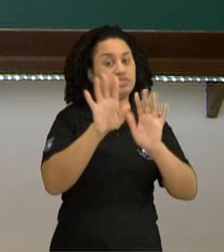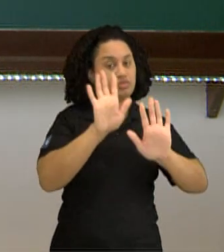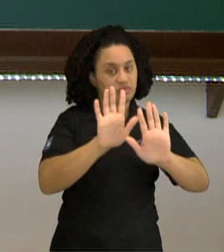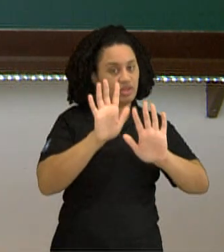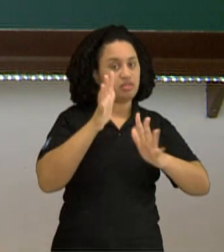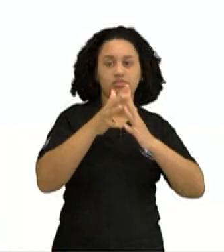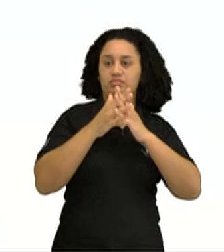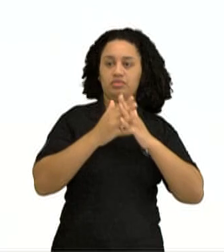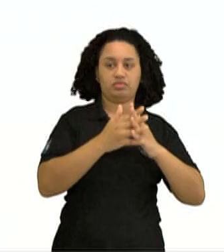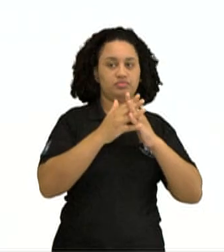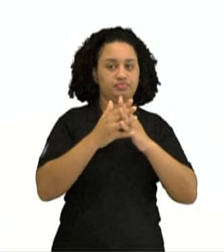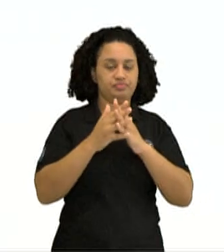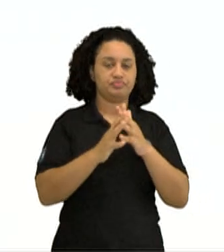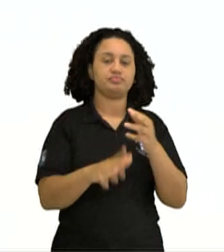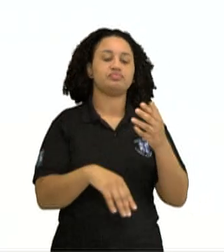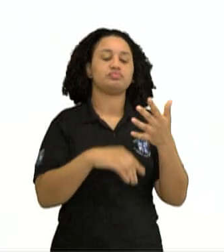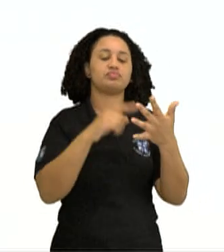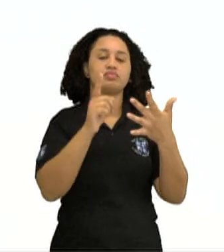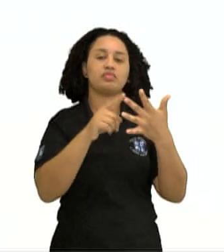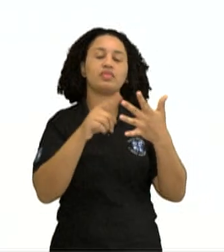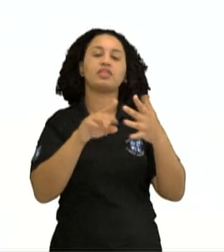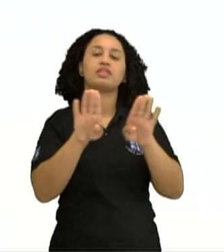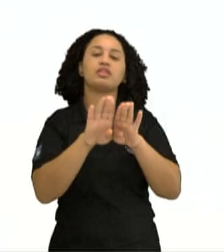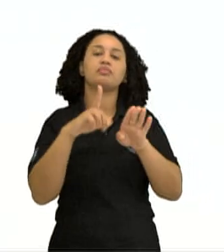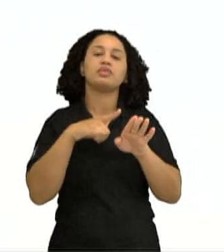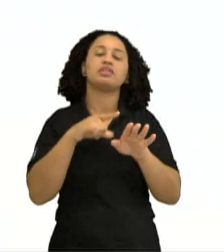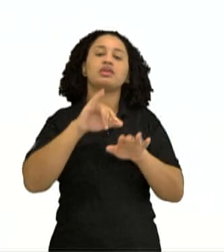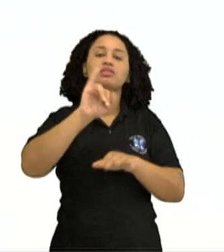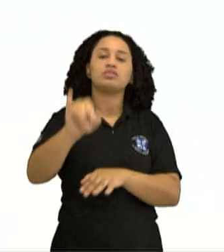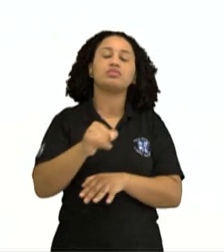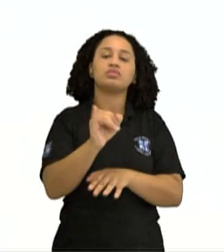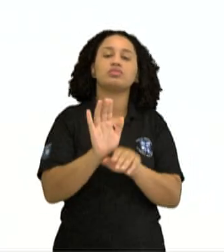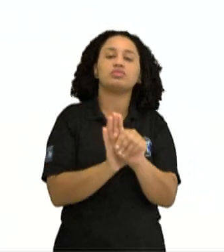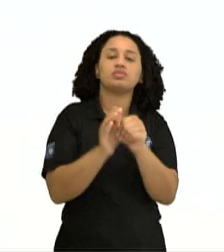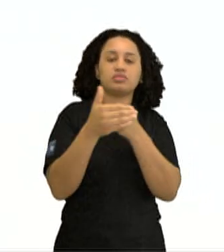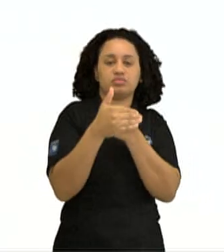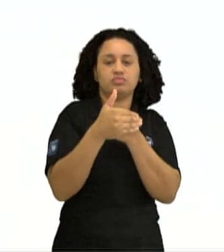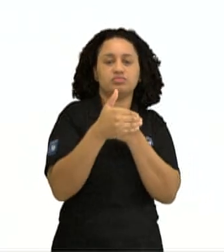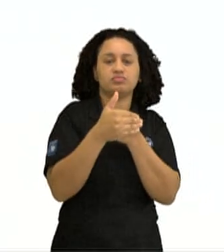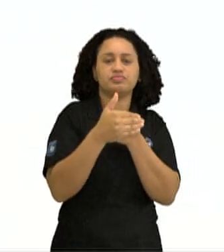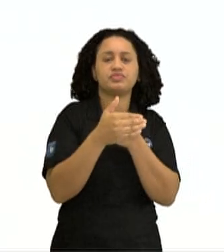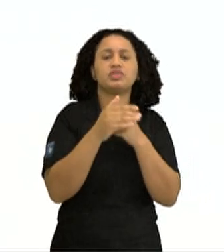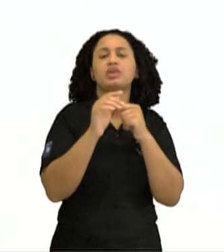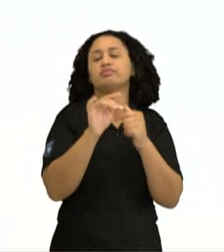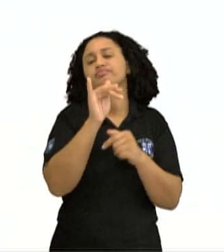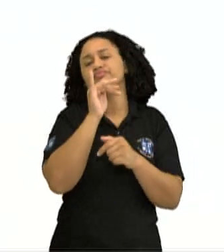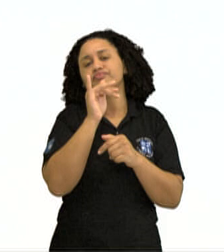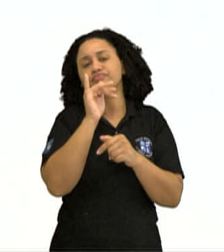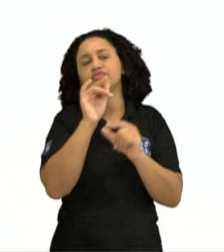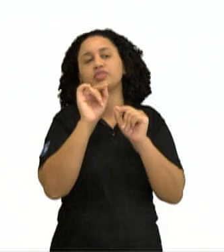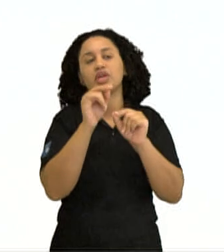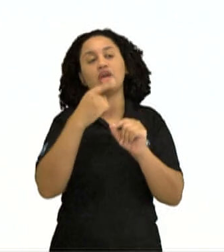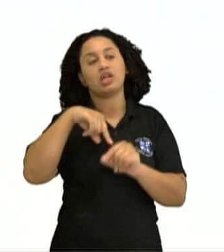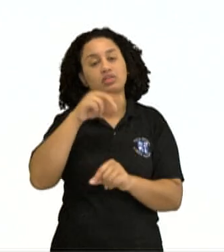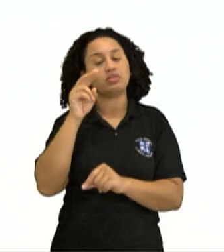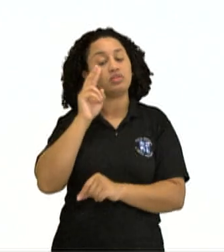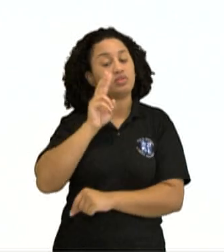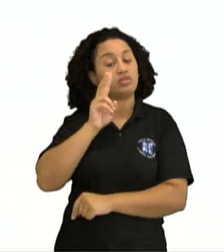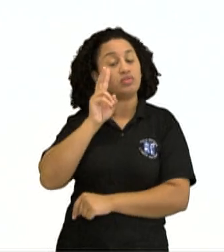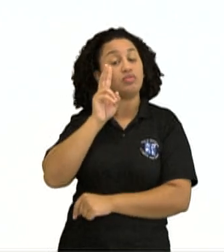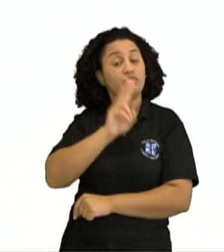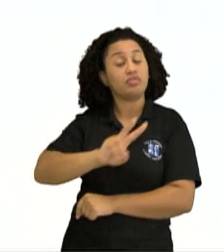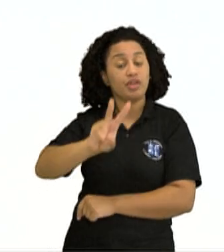confunda. Nós temos também o sujeito oculto ou desinencial. Por exemplo, vemos no dia a